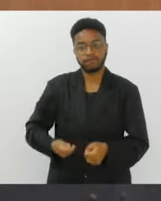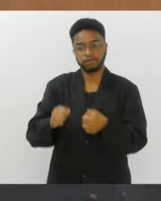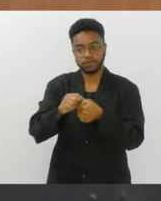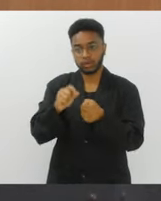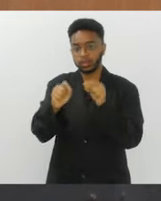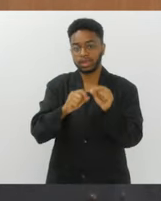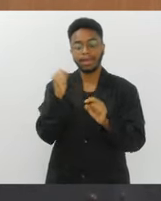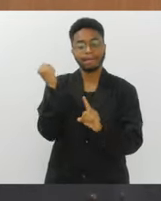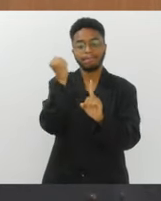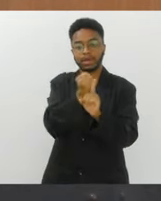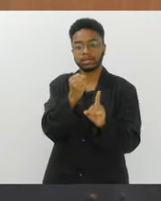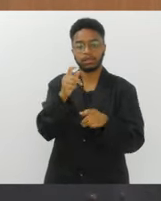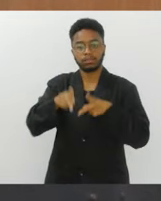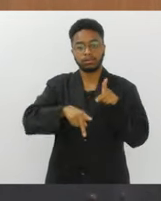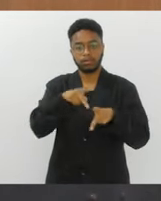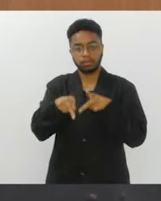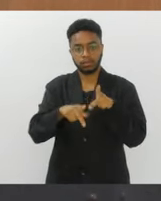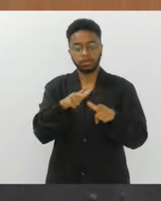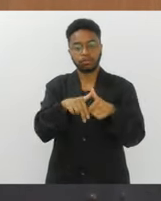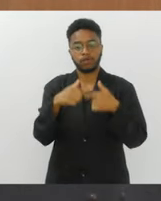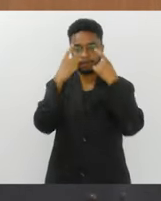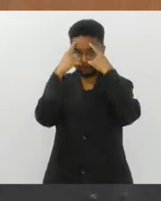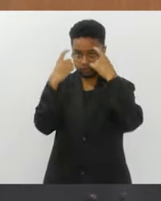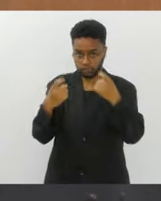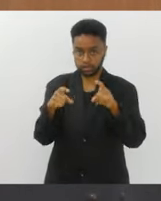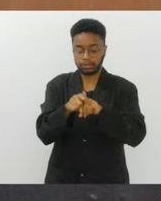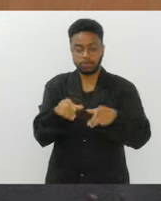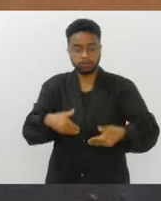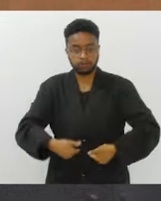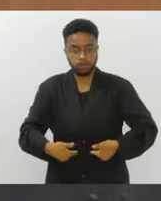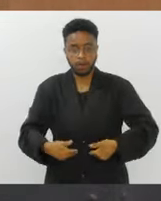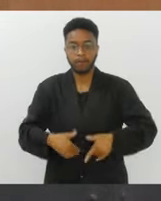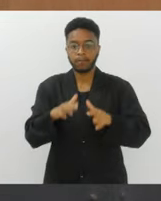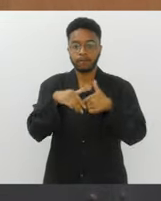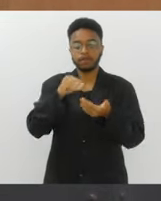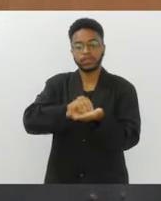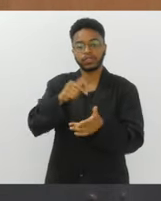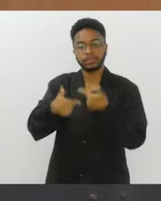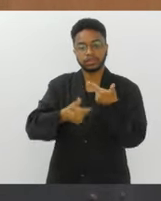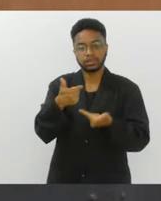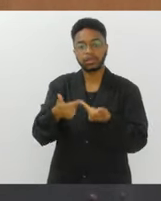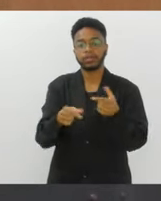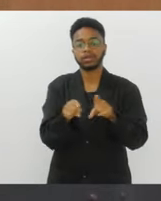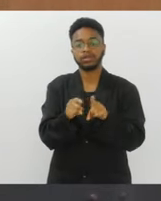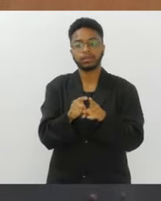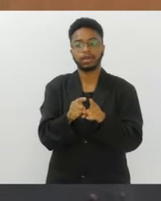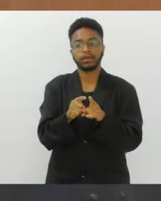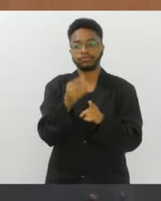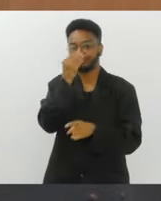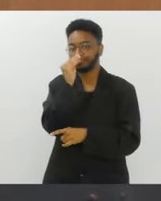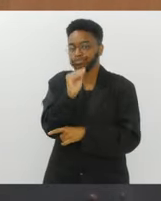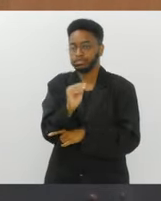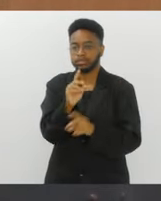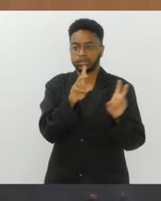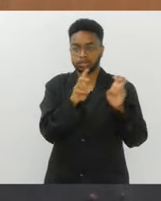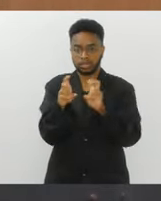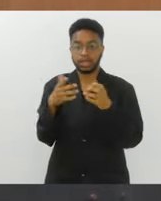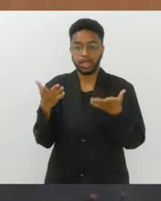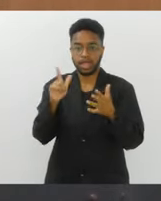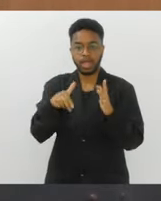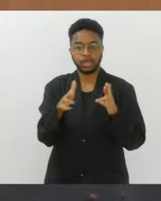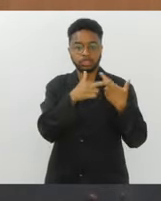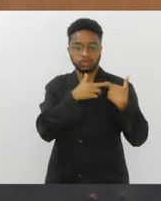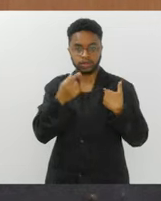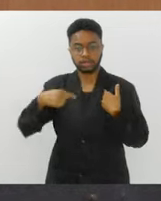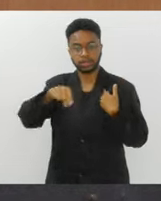é matar a população de violência, de fome, de desemprego e de negligência. Isso é a responsabilidade deles. Nós